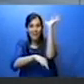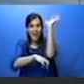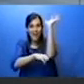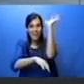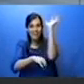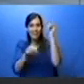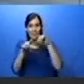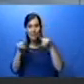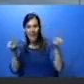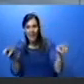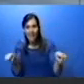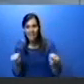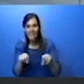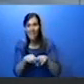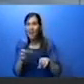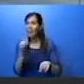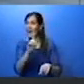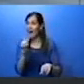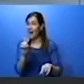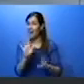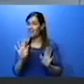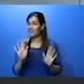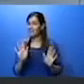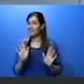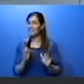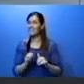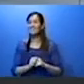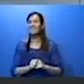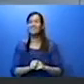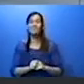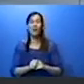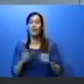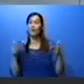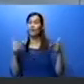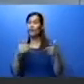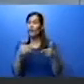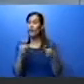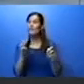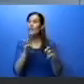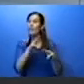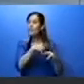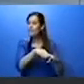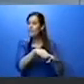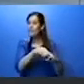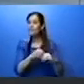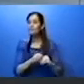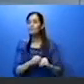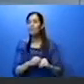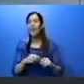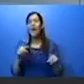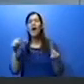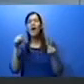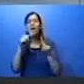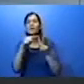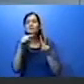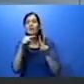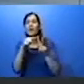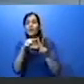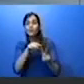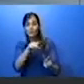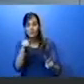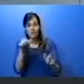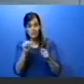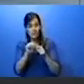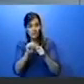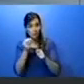não. Uma árvore com raiz quadrada. Bom, raiz quadrada, se vocês fizeram um